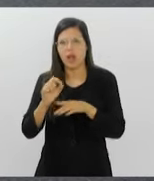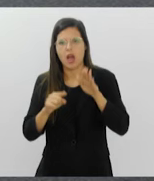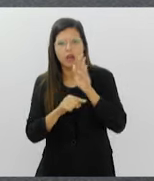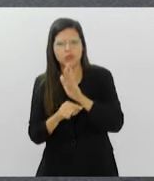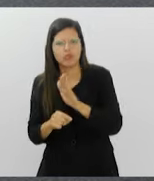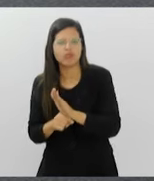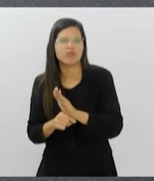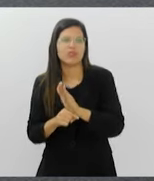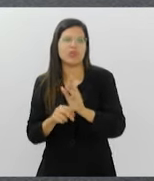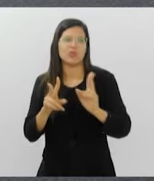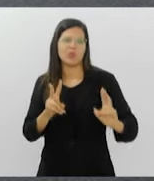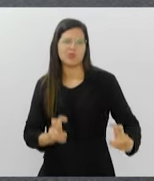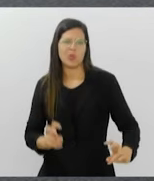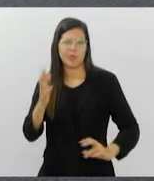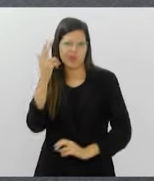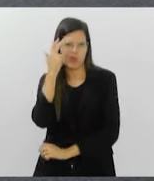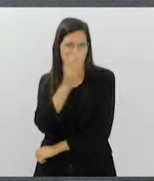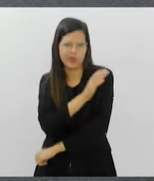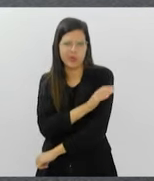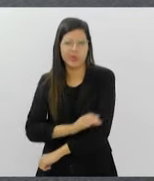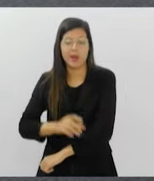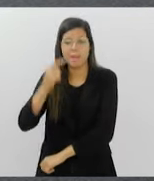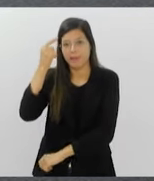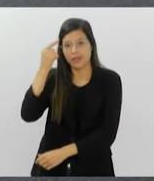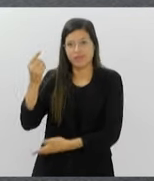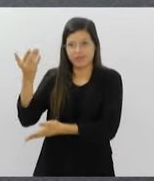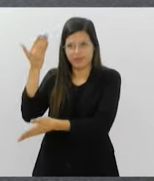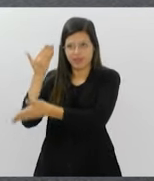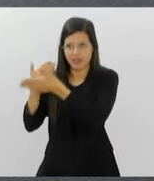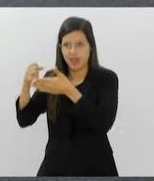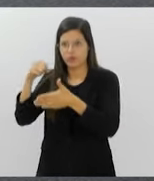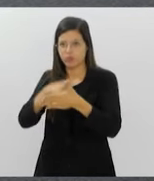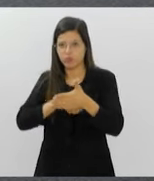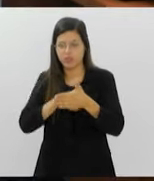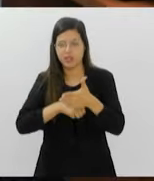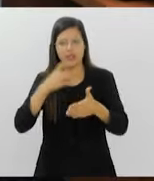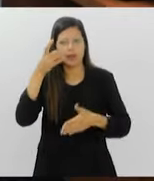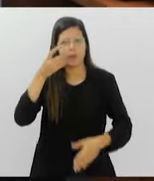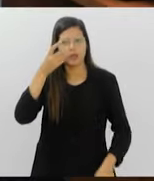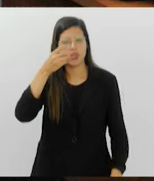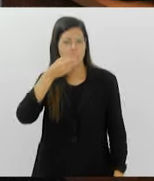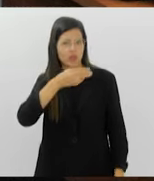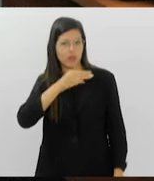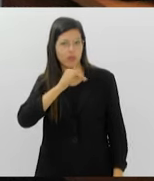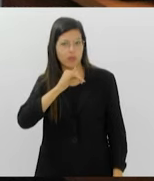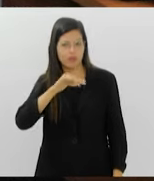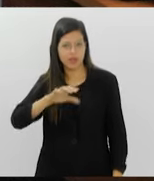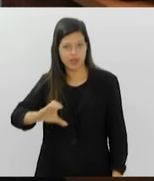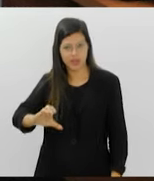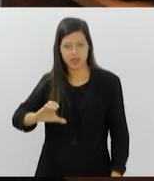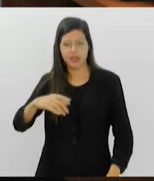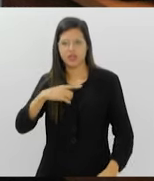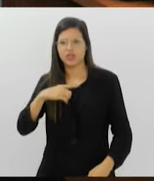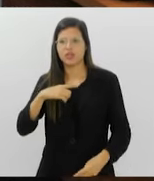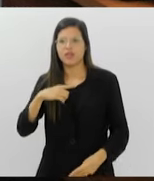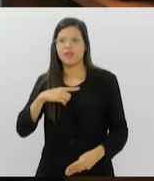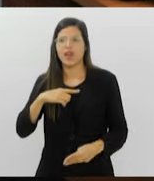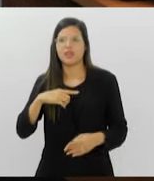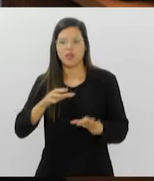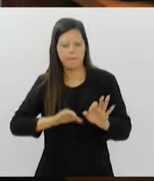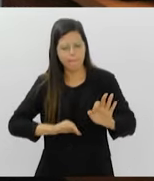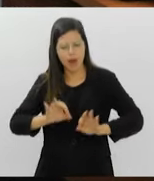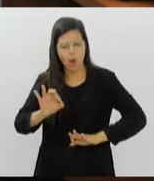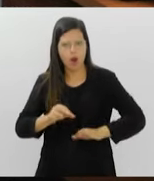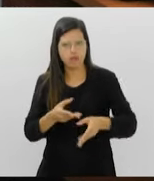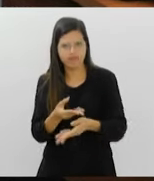de cultura. Penso, Élica, que lá atrás a luta do deputado Carlos Mink para que houvesse uma distribuição